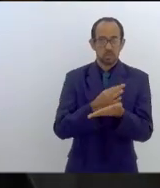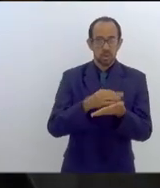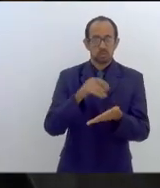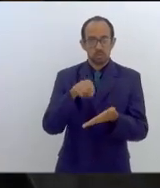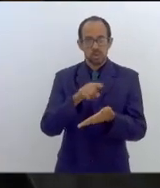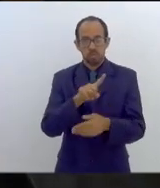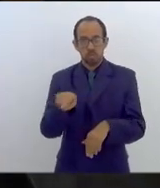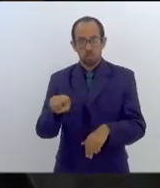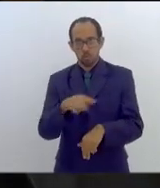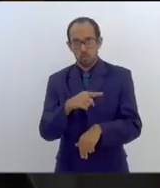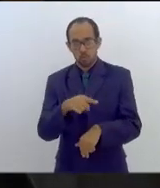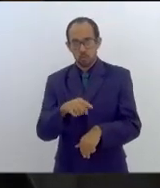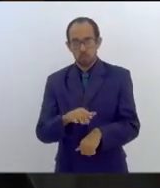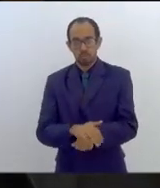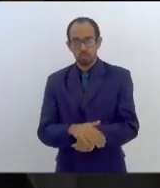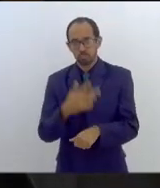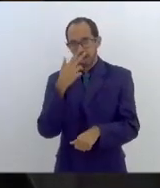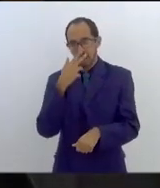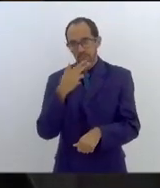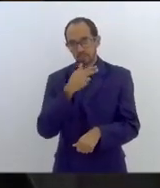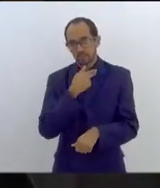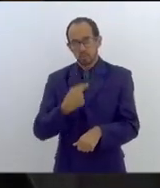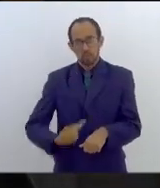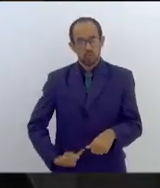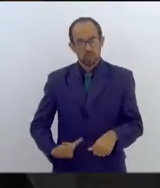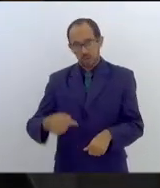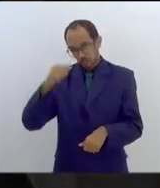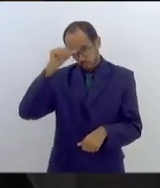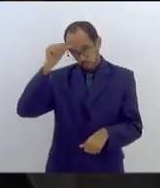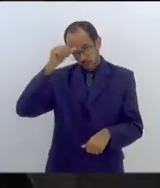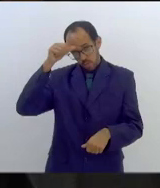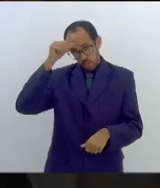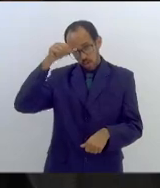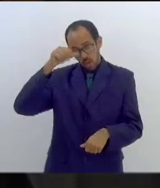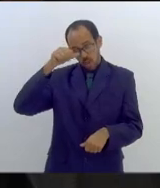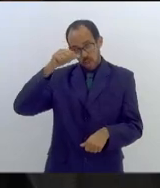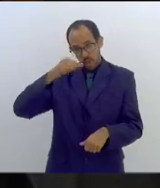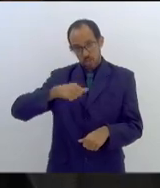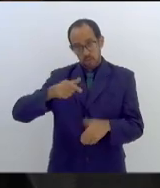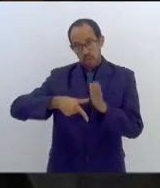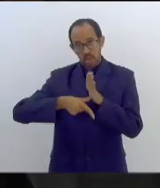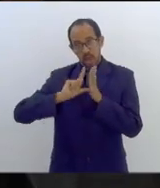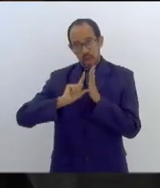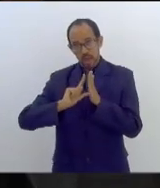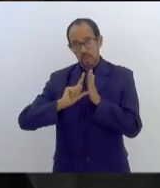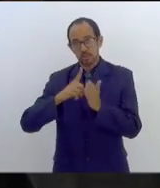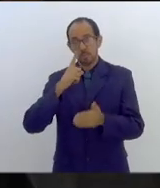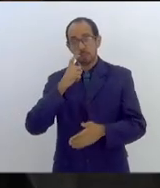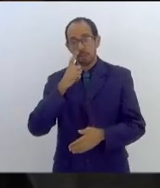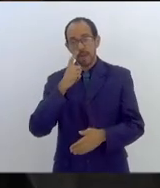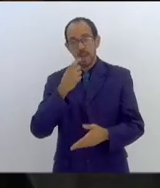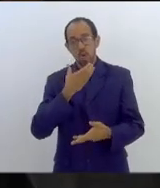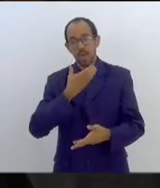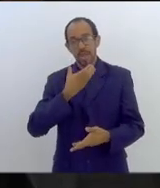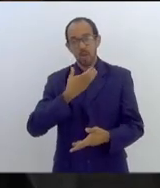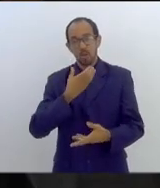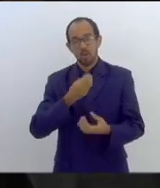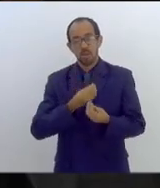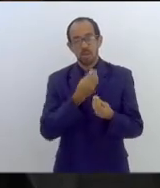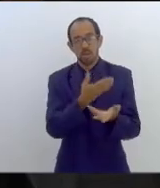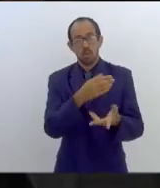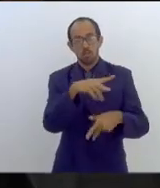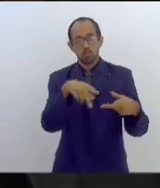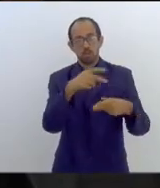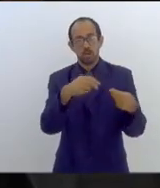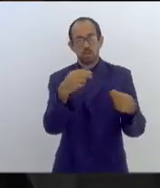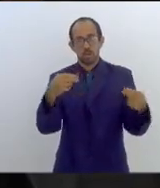me parece que Cláudio Castro resolveu antecipar o Papai Noel e dar um presentão para a CCR. A